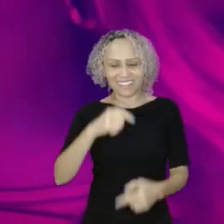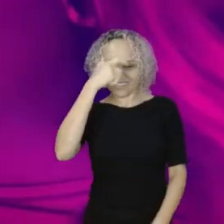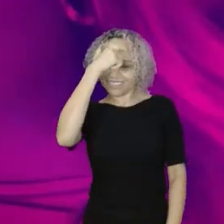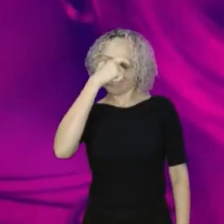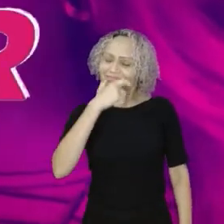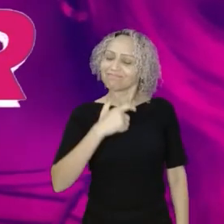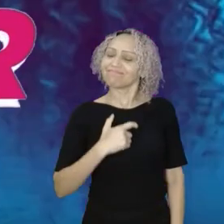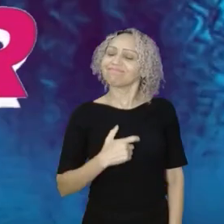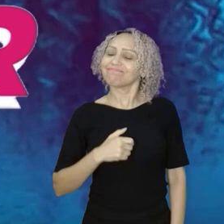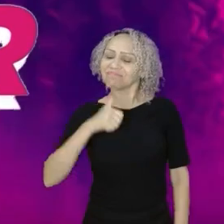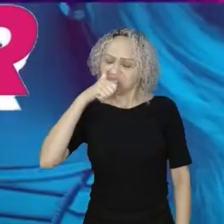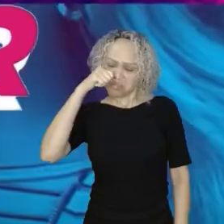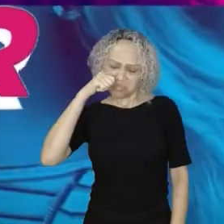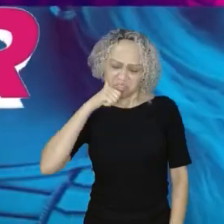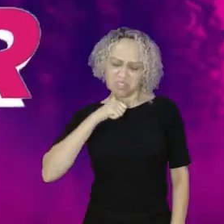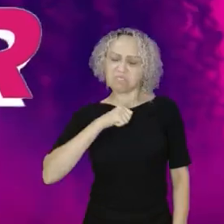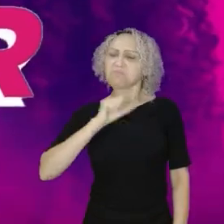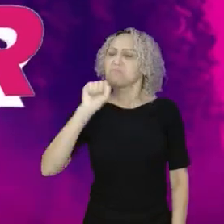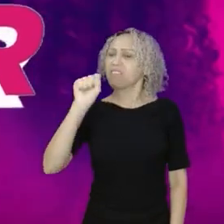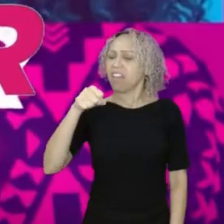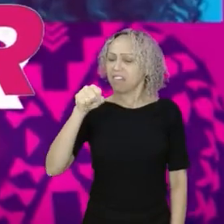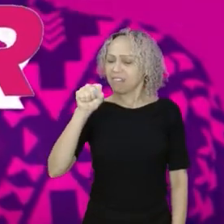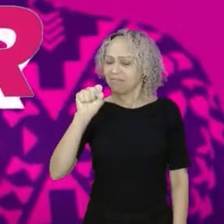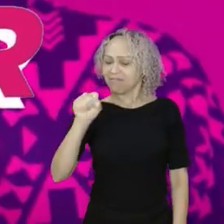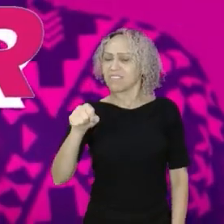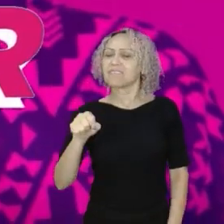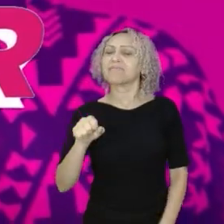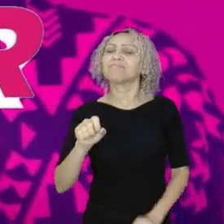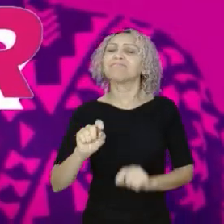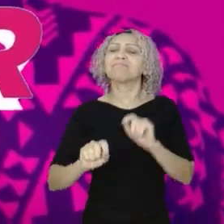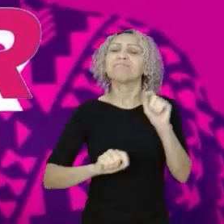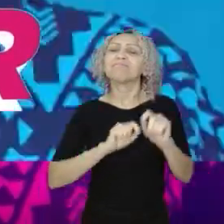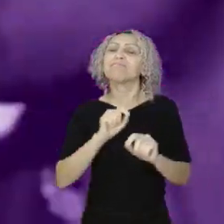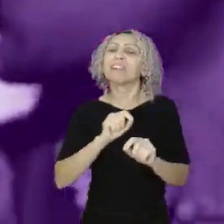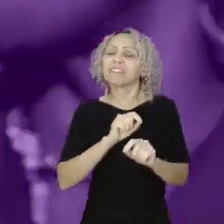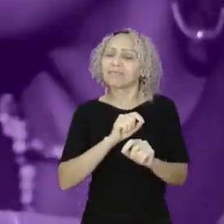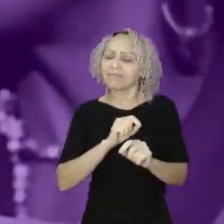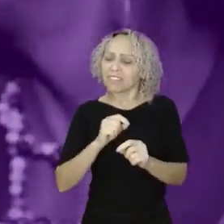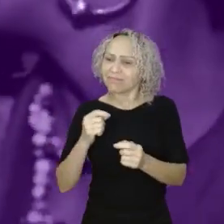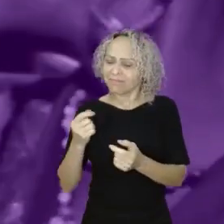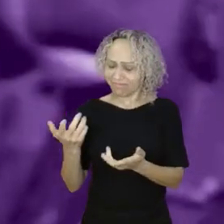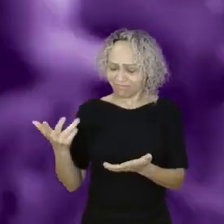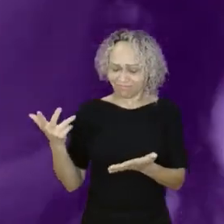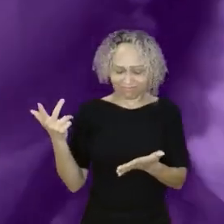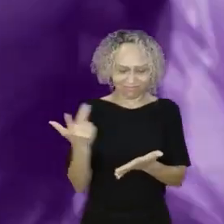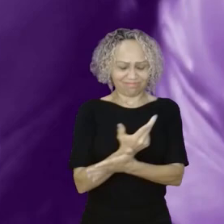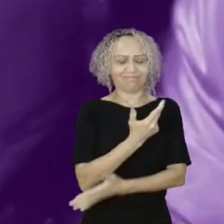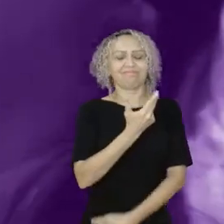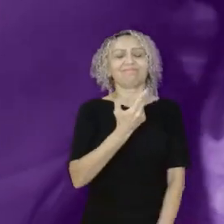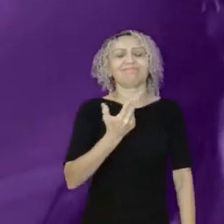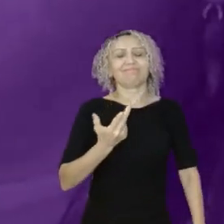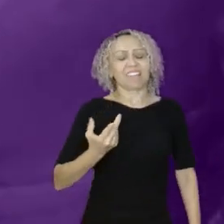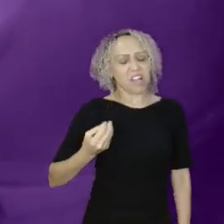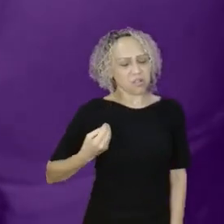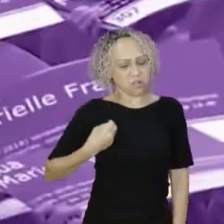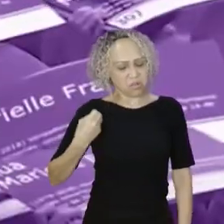Porque eu sou mulher pra fazer